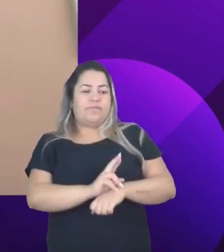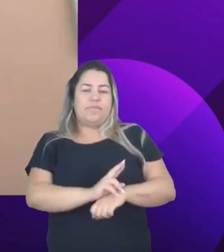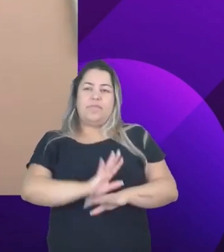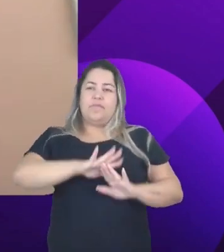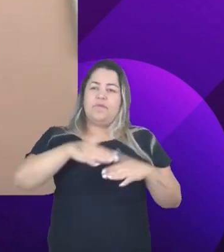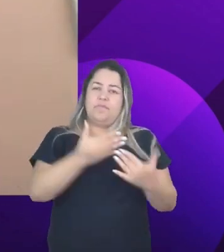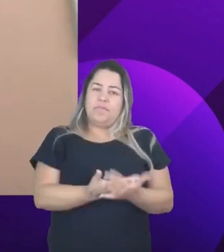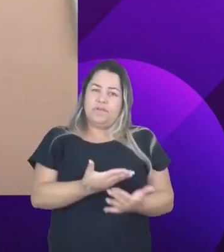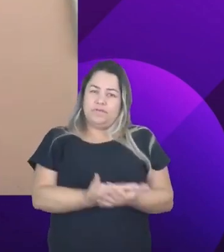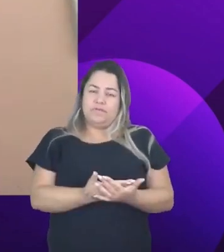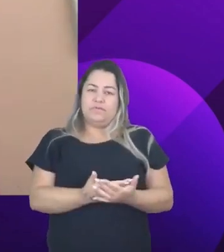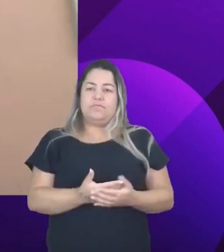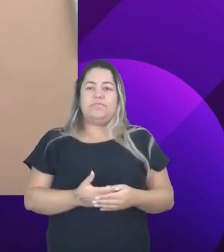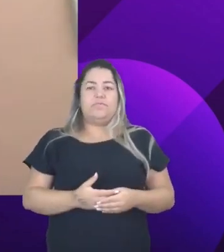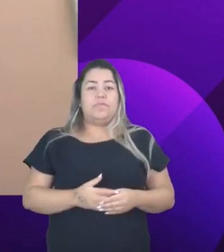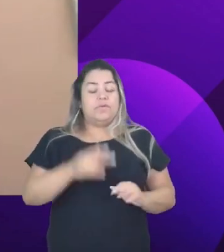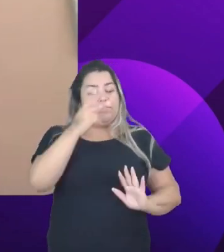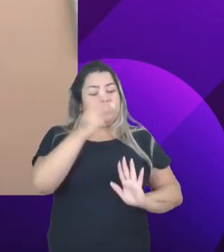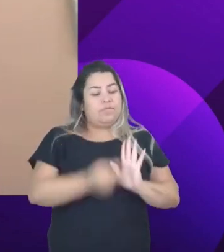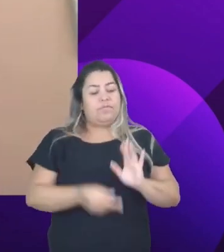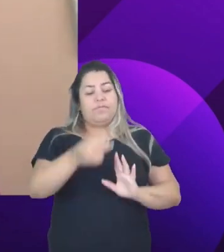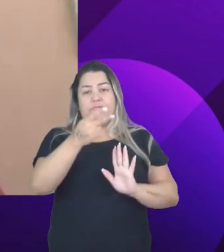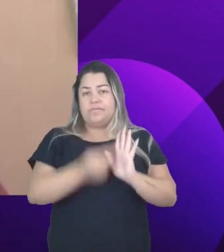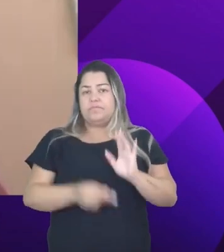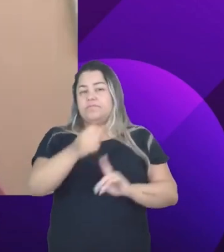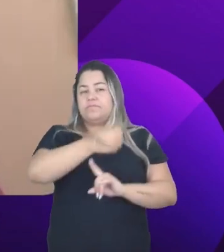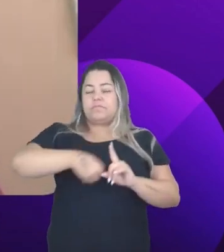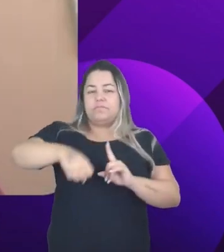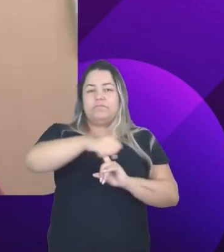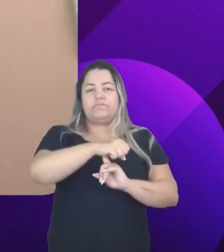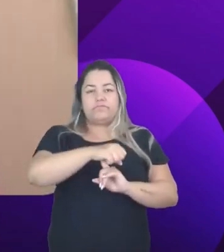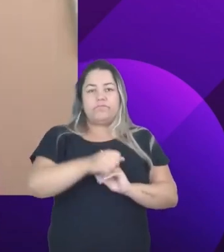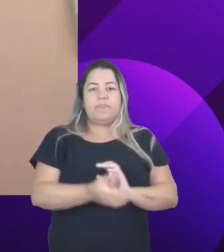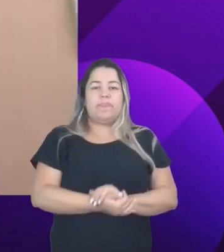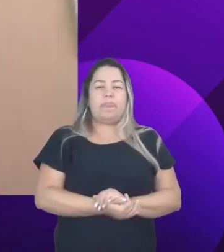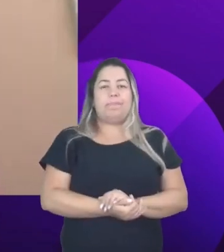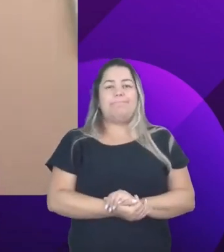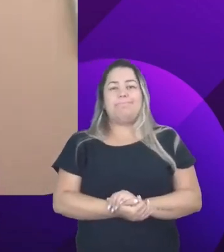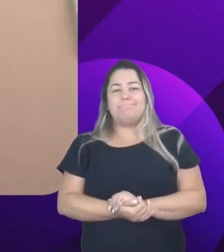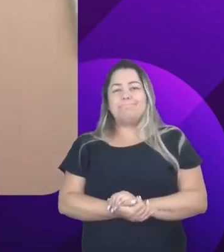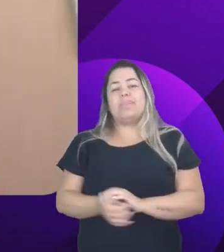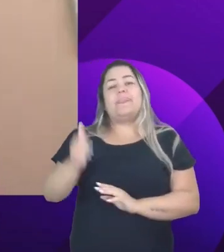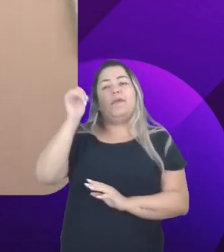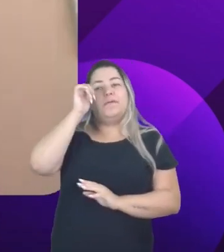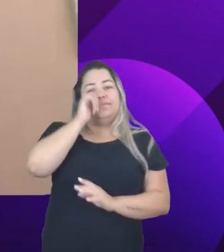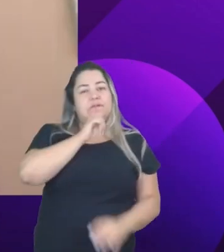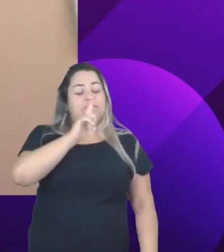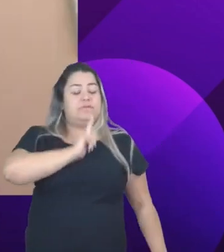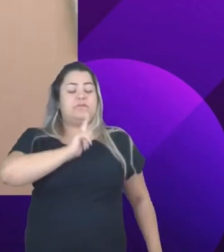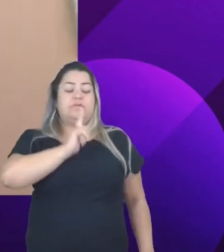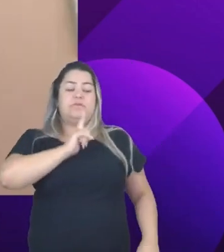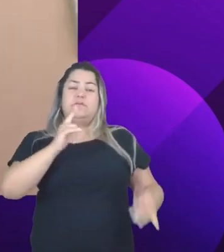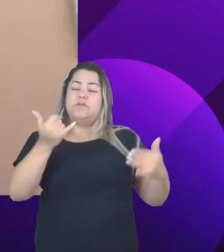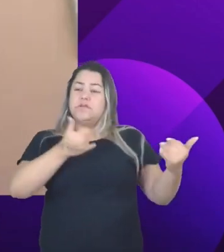pré-escola, né, em projetos sociais, enfim, essas mulheres tenham as